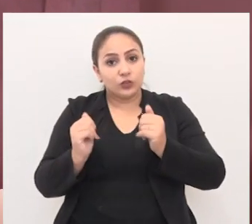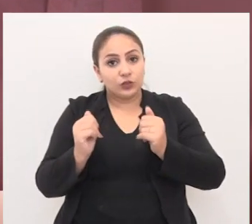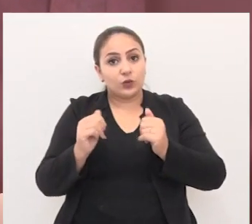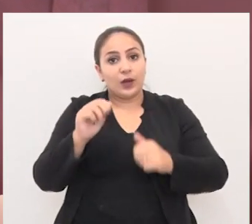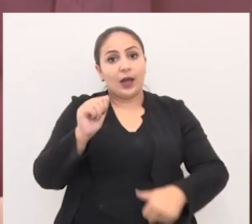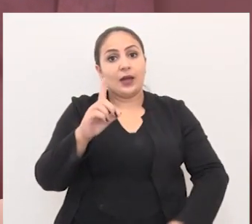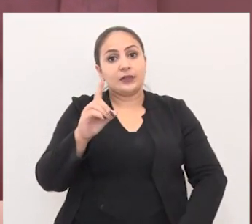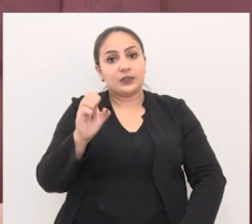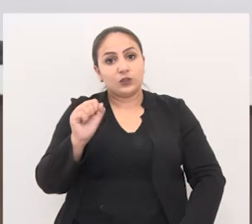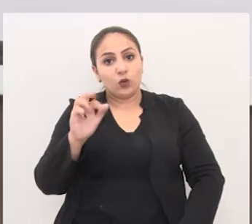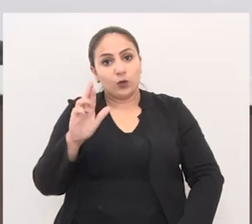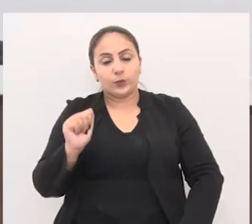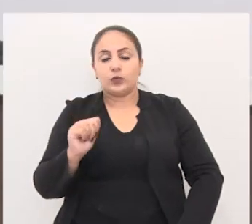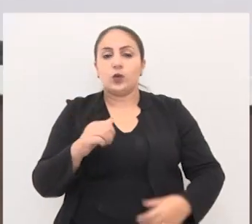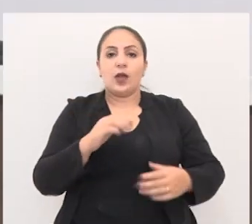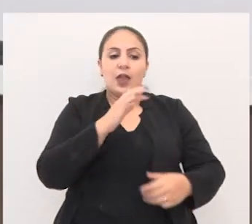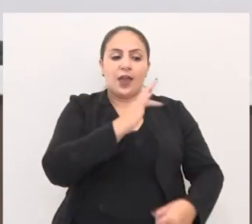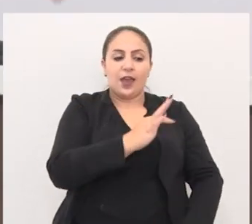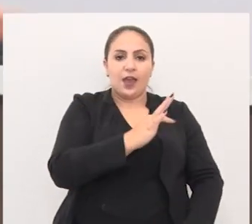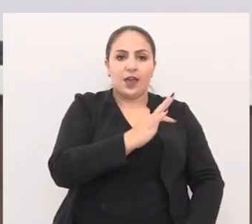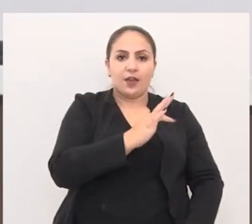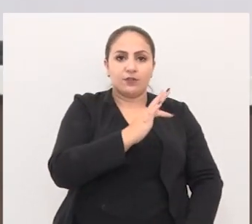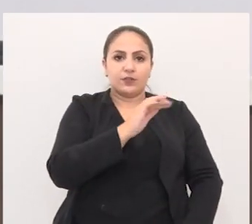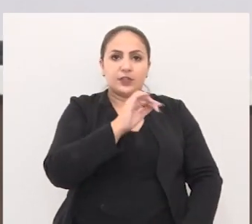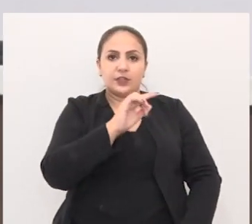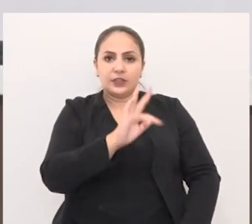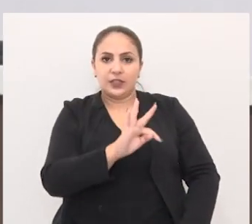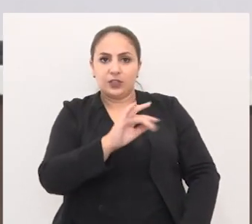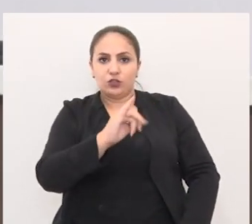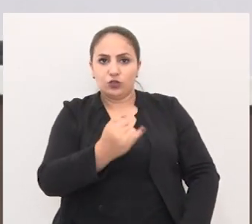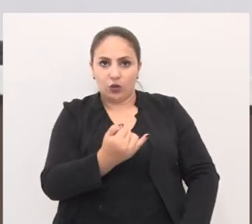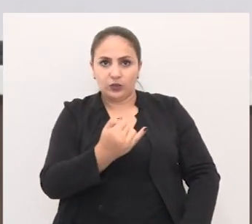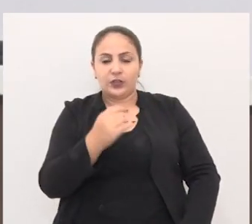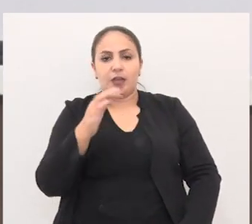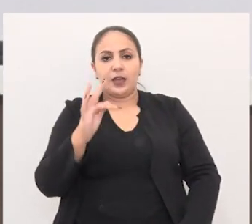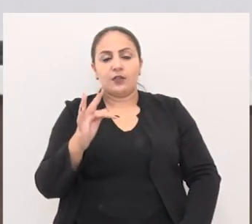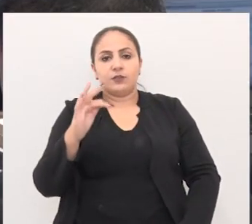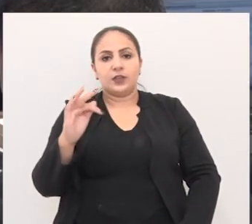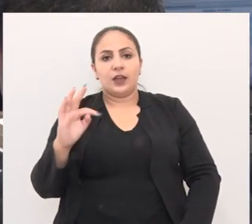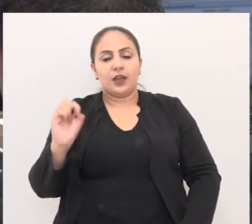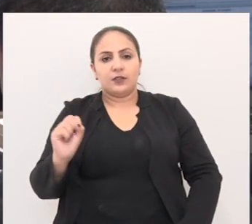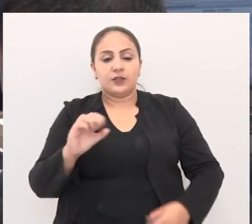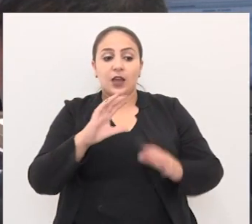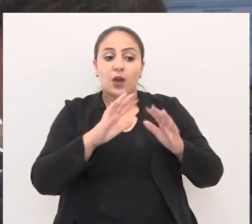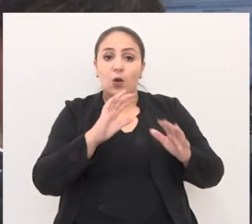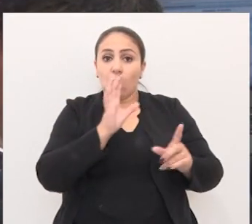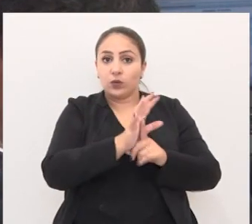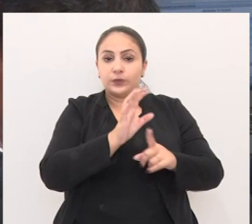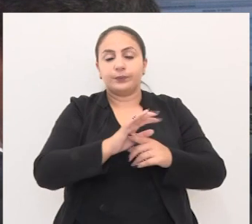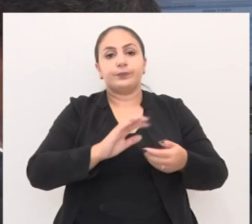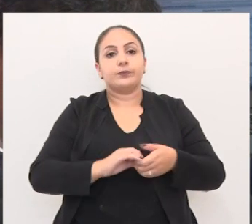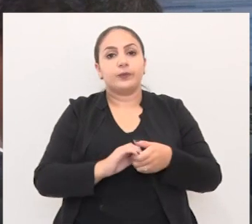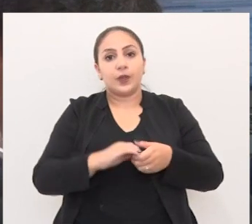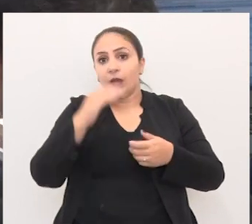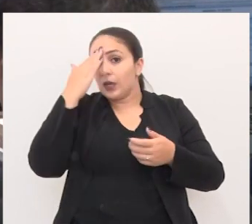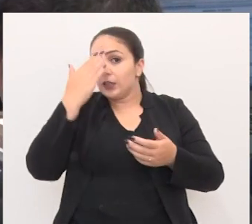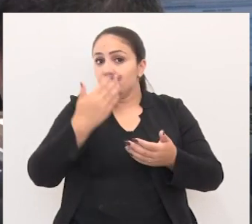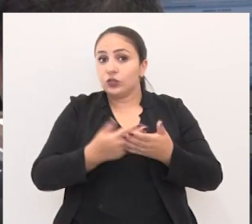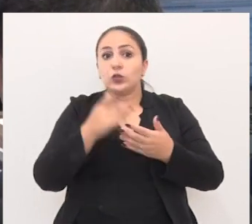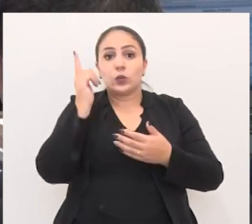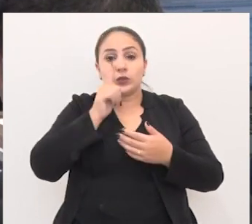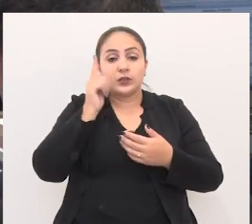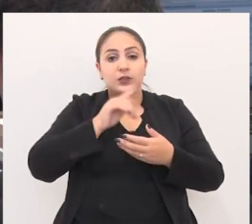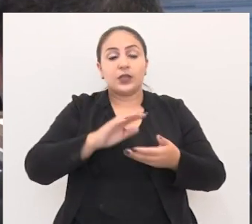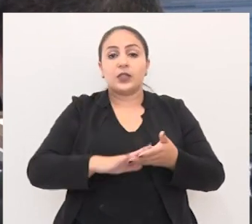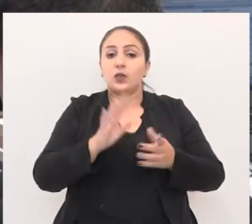e no STF. O vereador Alex Necker acredita na inocência e recrimina a prisão após condenação